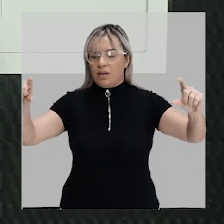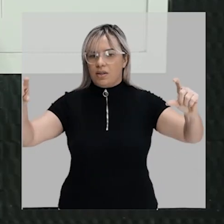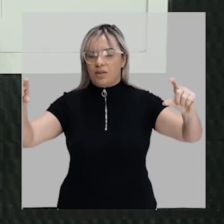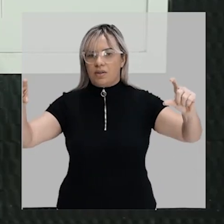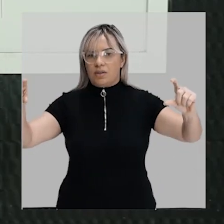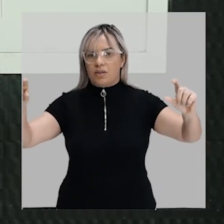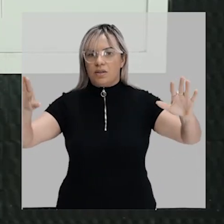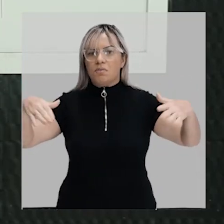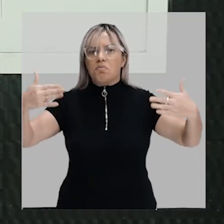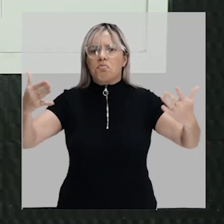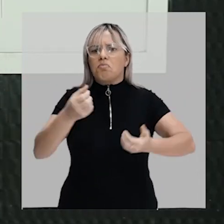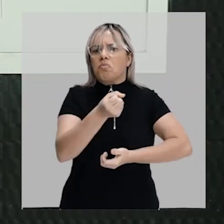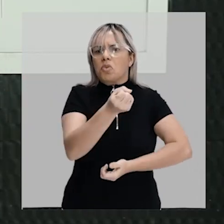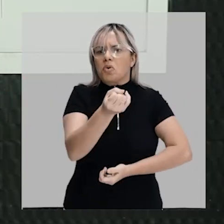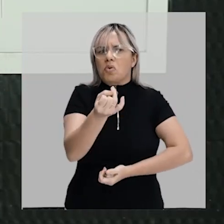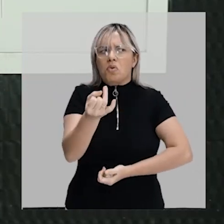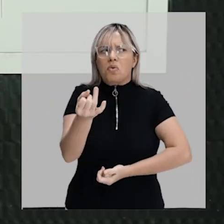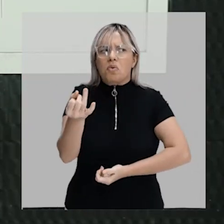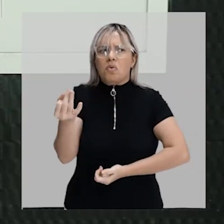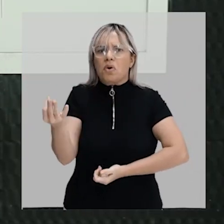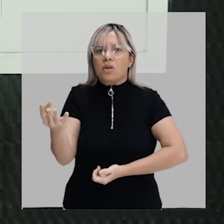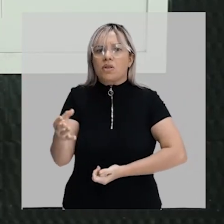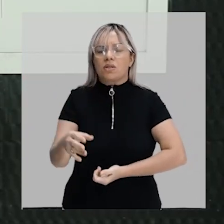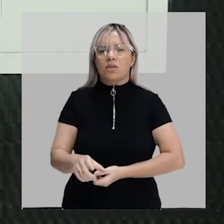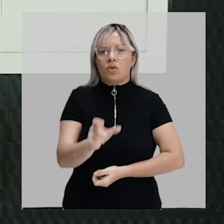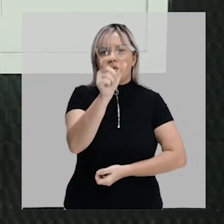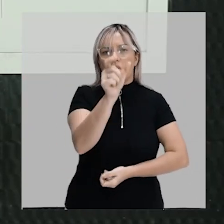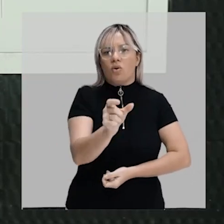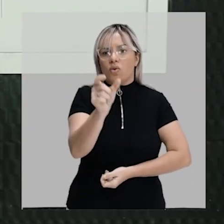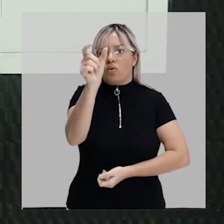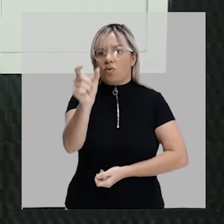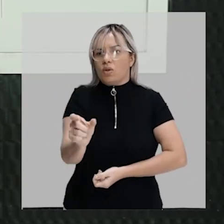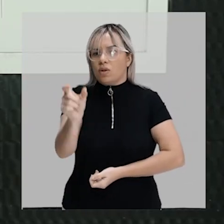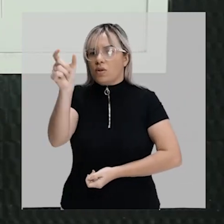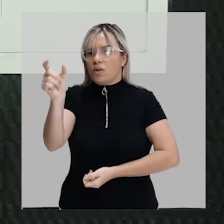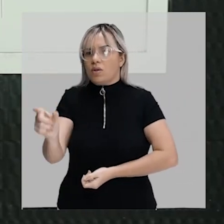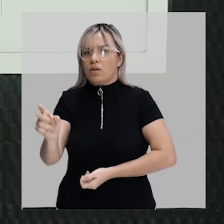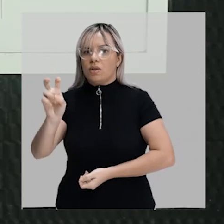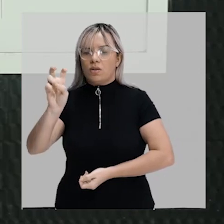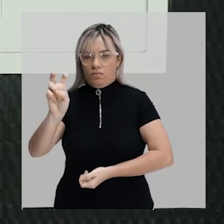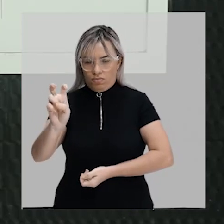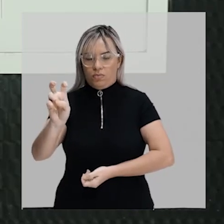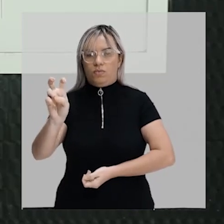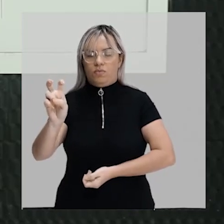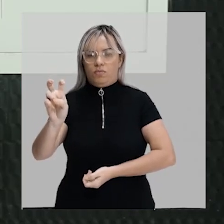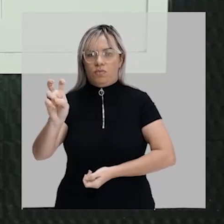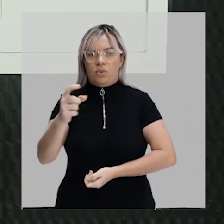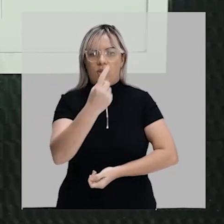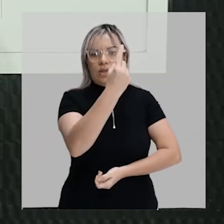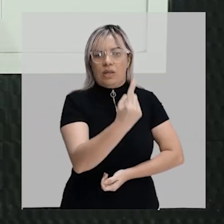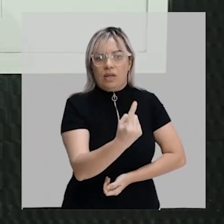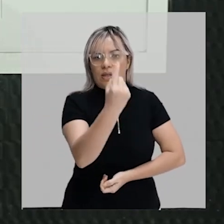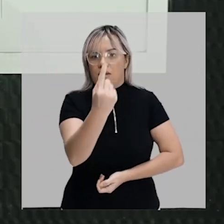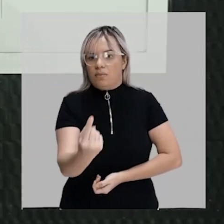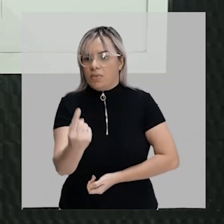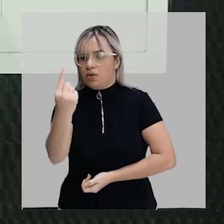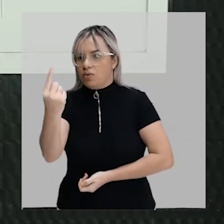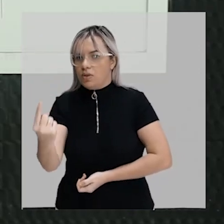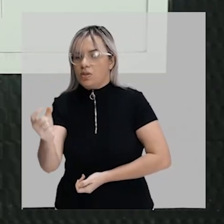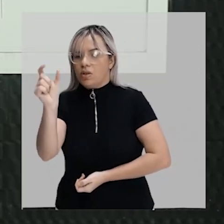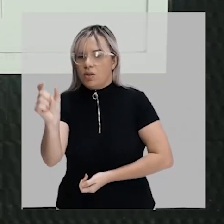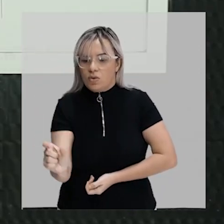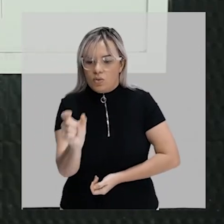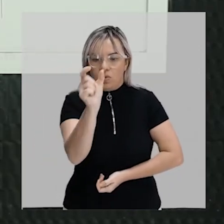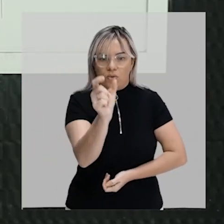tem quantas colunas uma duas três quatro cinco colunas cada elemento desse aqui é uma coluna certo